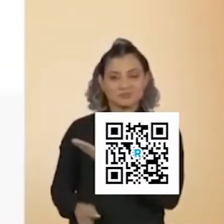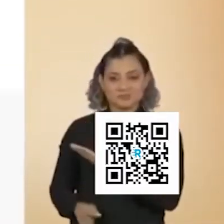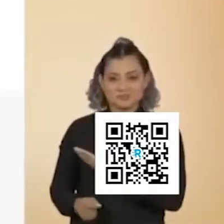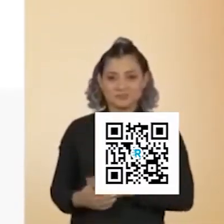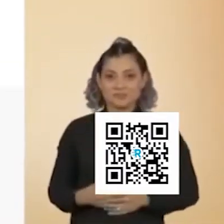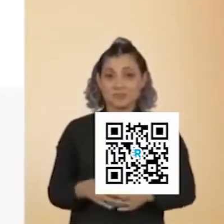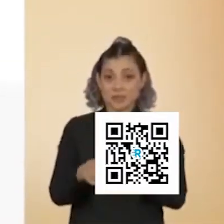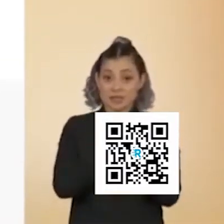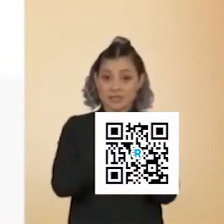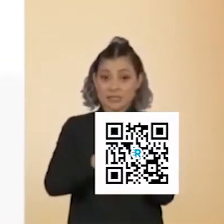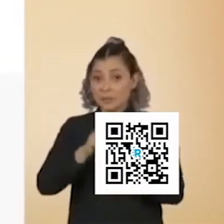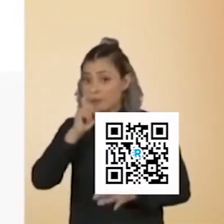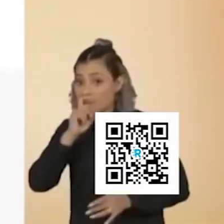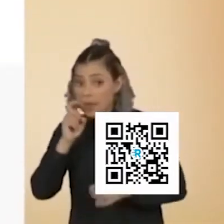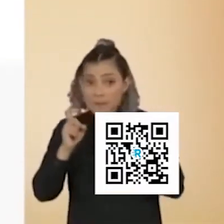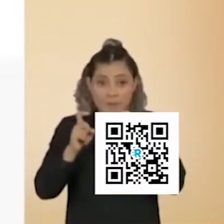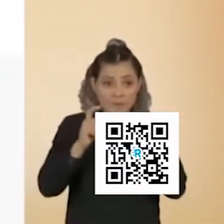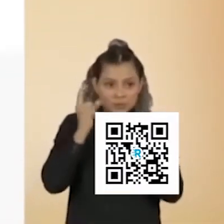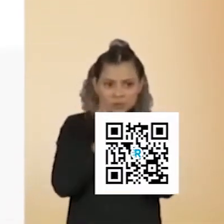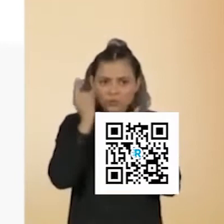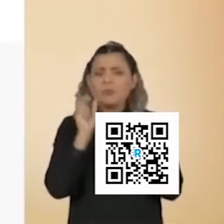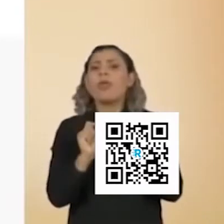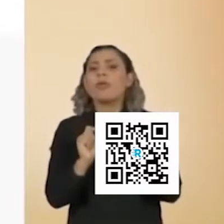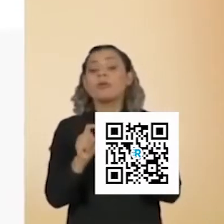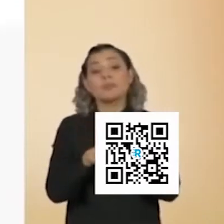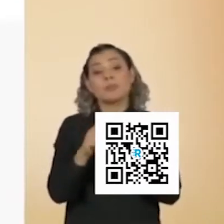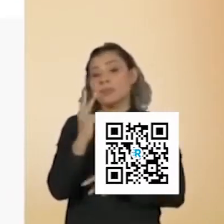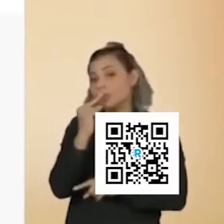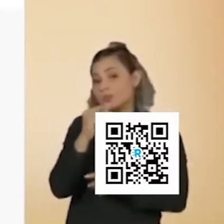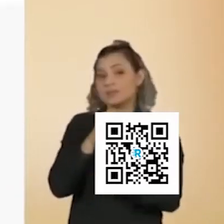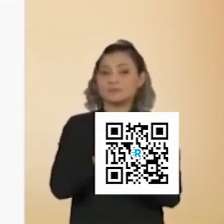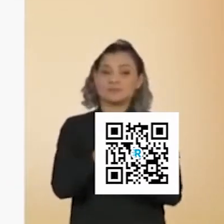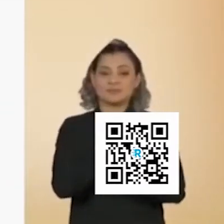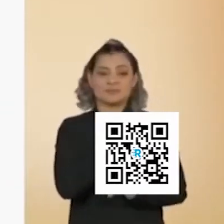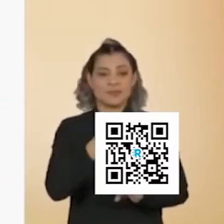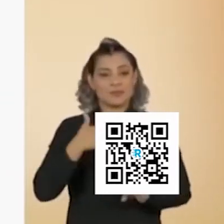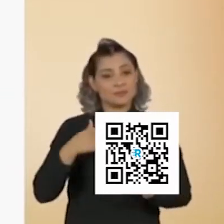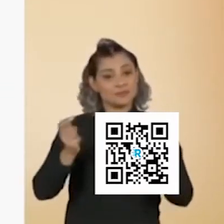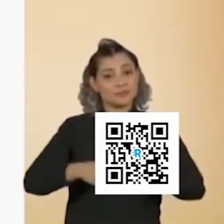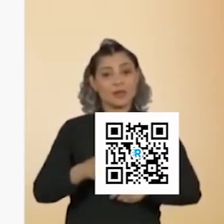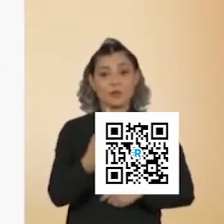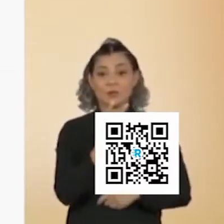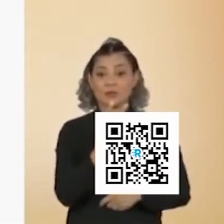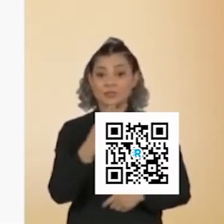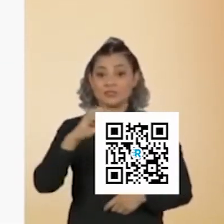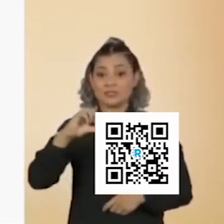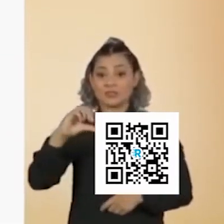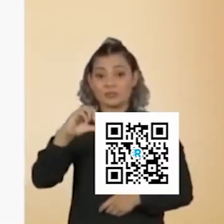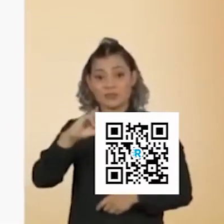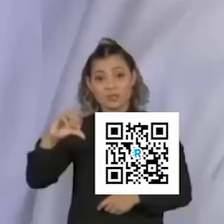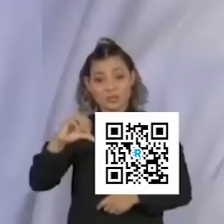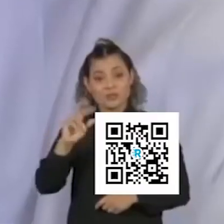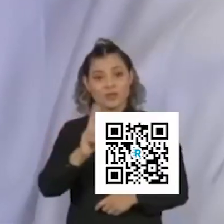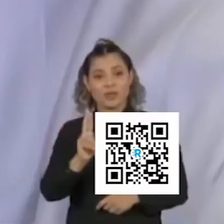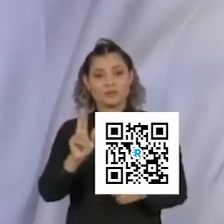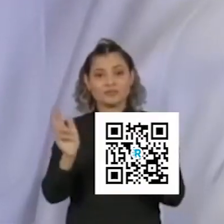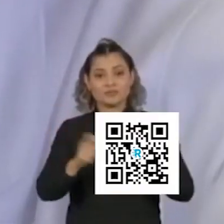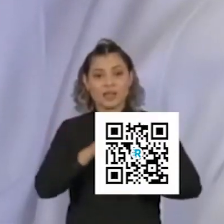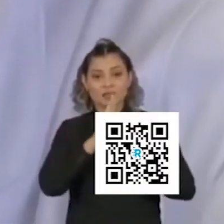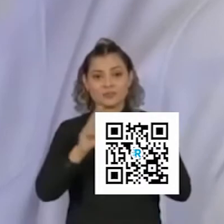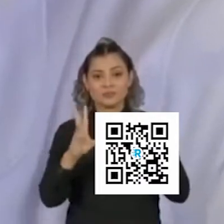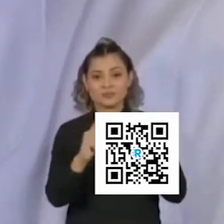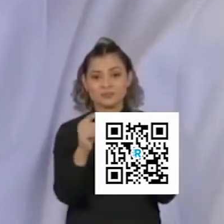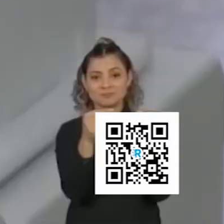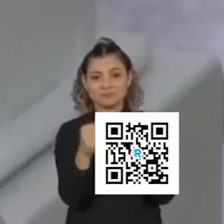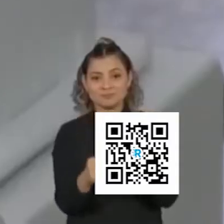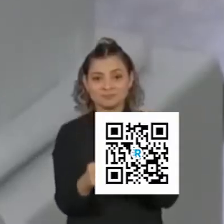oferece exame de paternidade, além de relatórios de nutrição, saúde e bem-estar, por até R$ 499. Outros